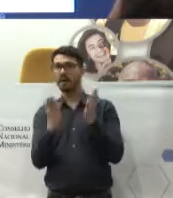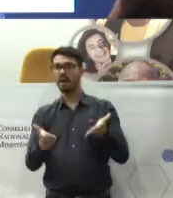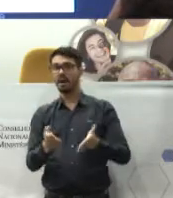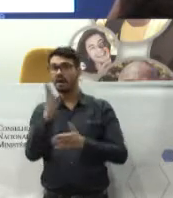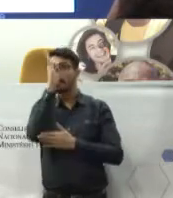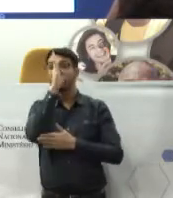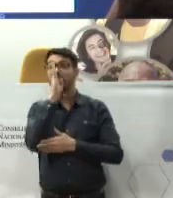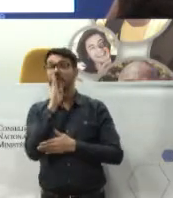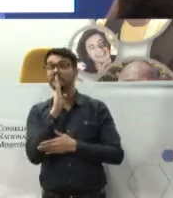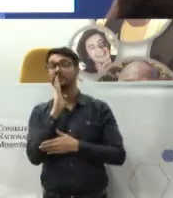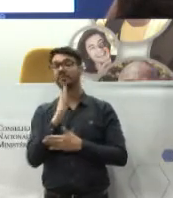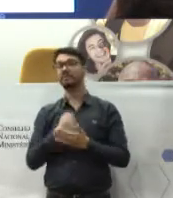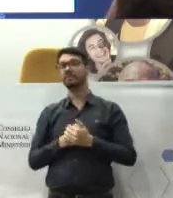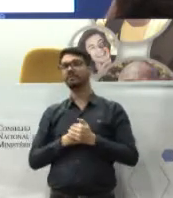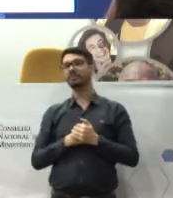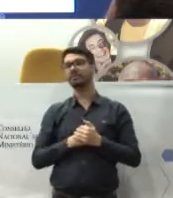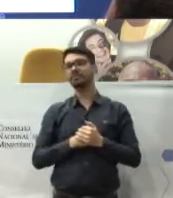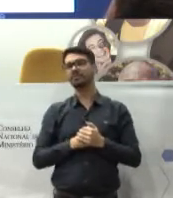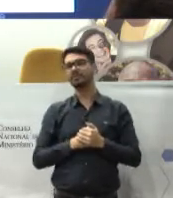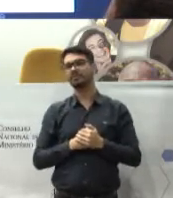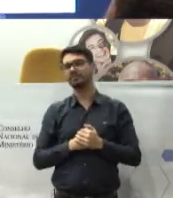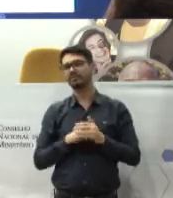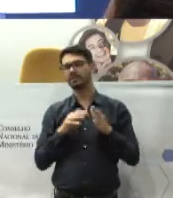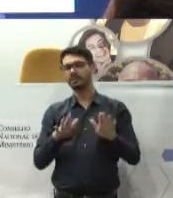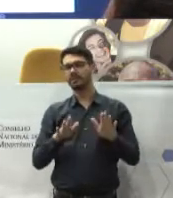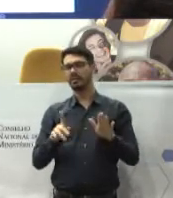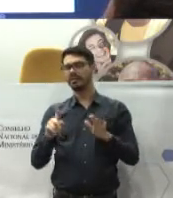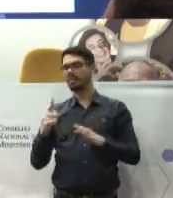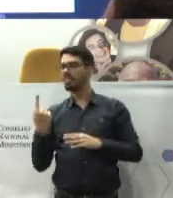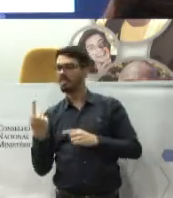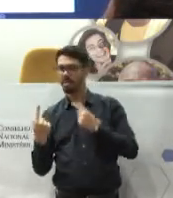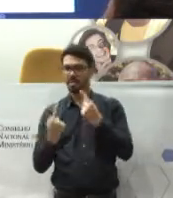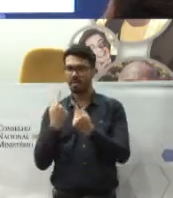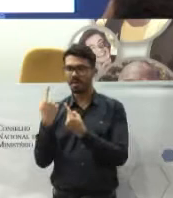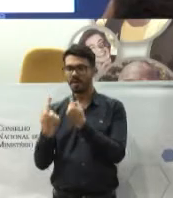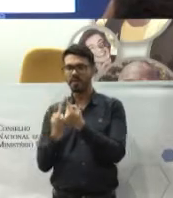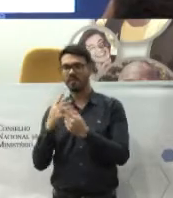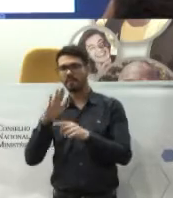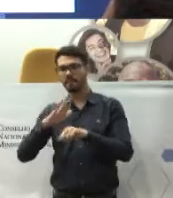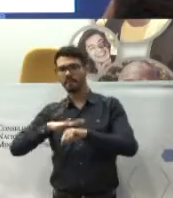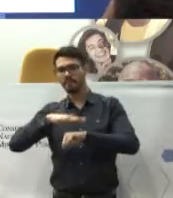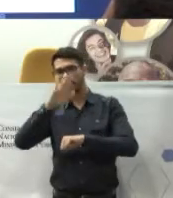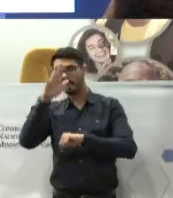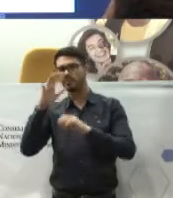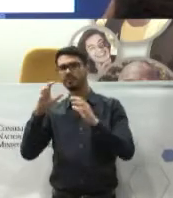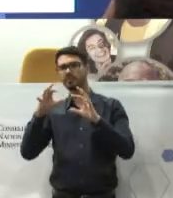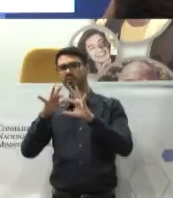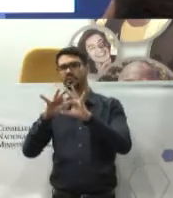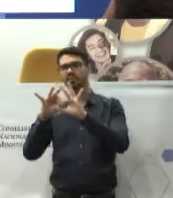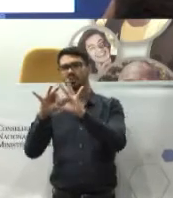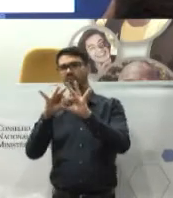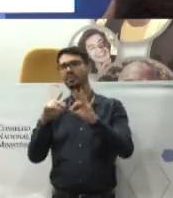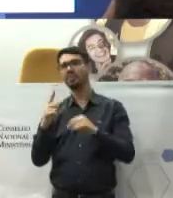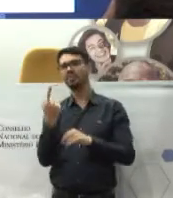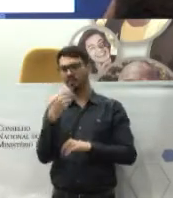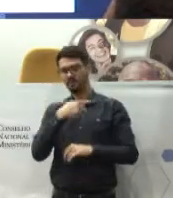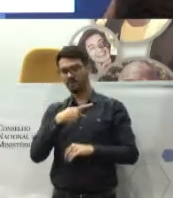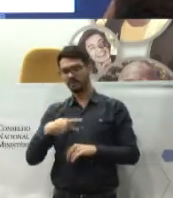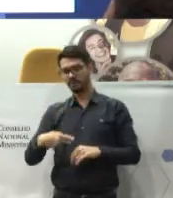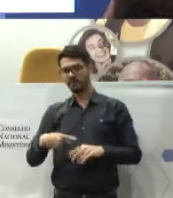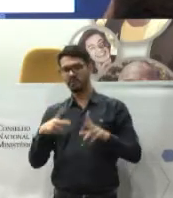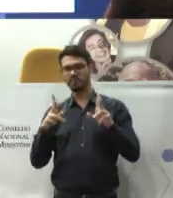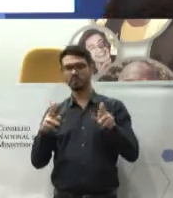nacional nesses casos, e não mais de forma atomizada, mas de forma molecular, como um Ministério Público